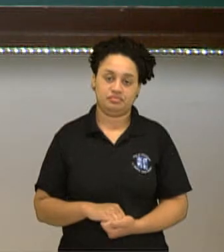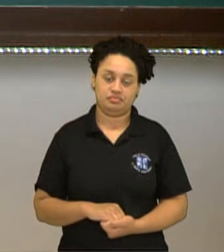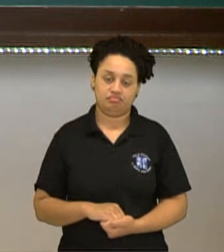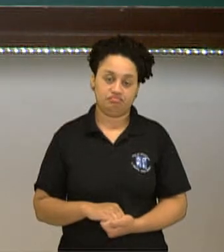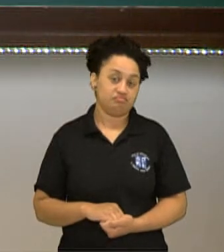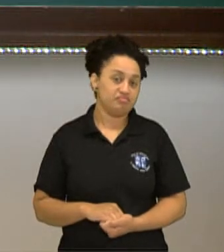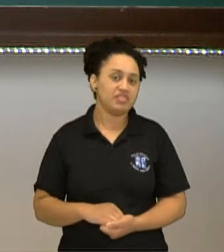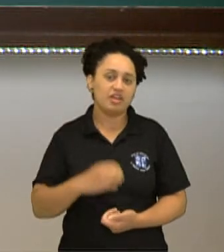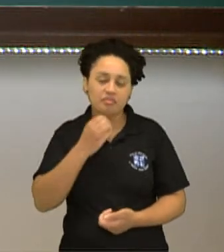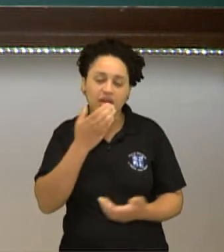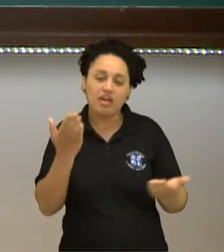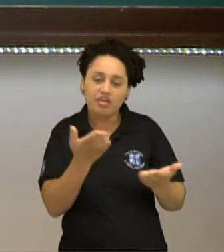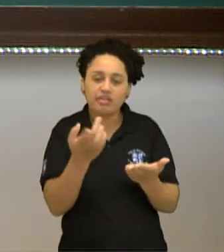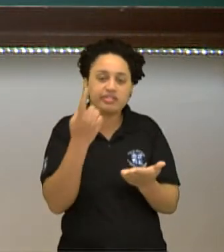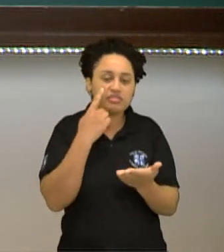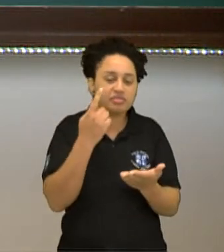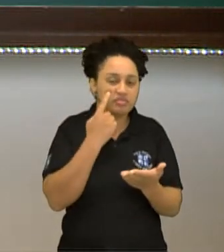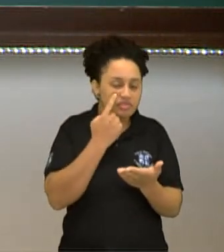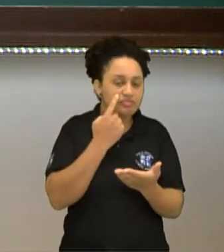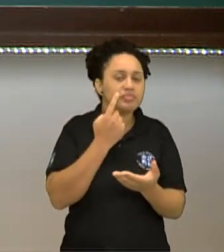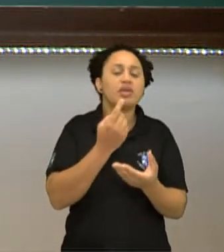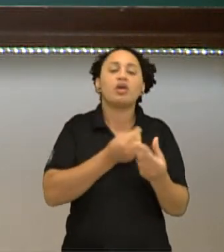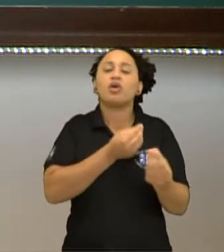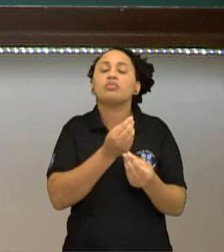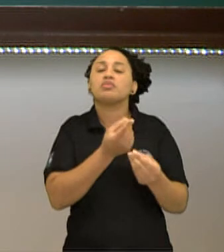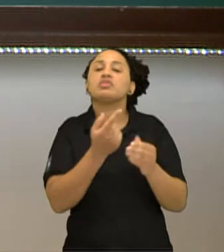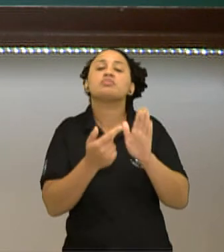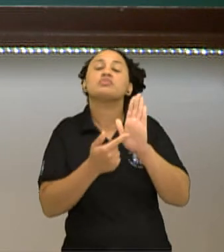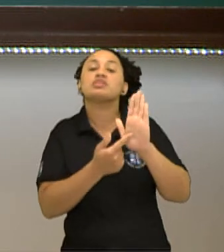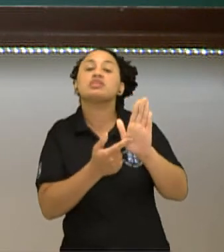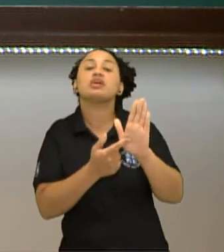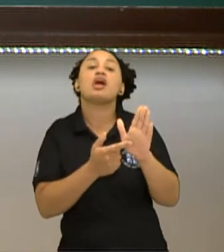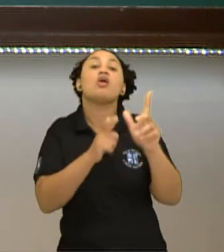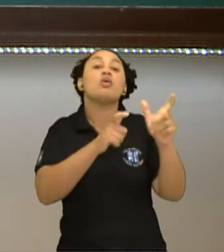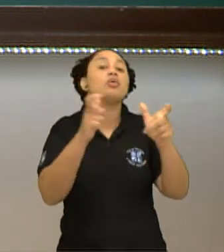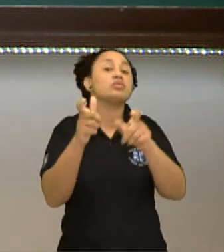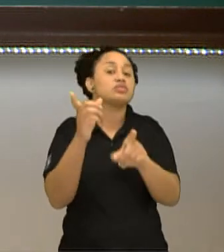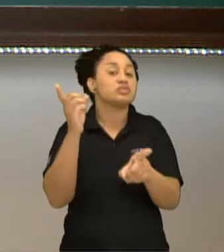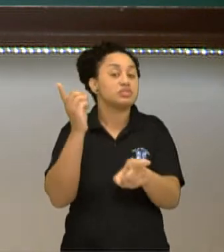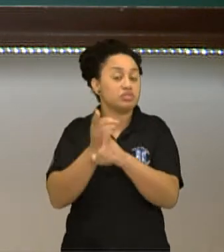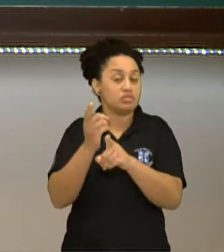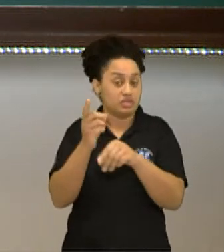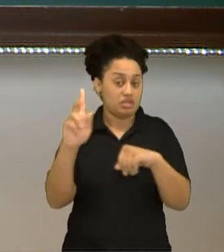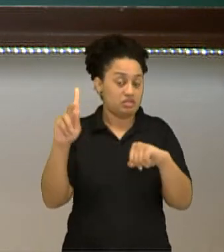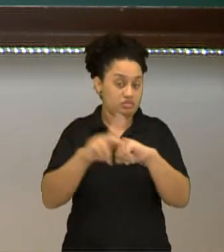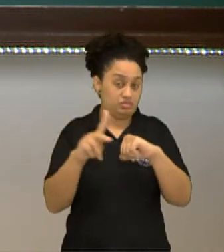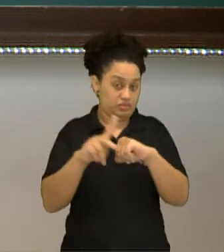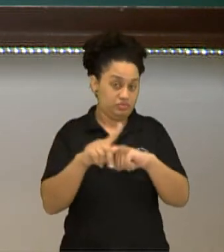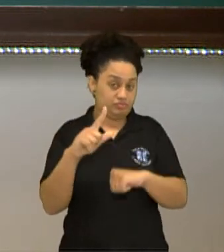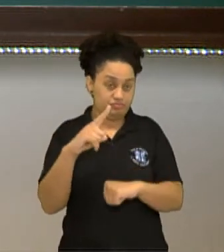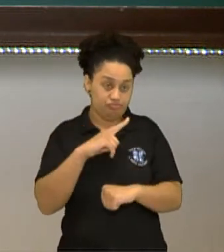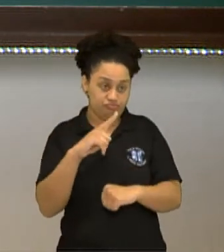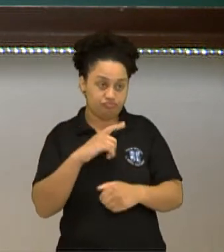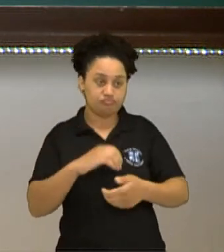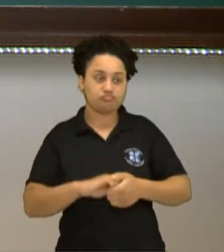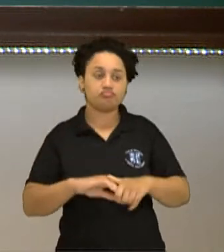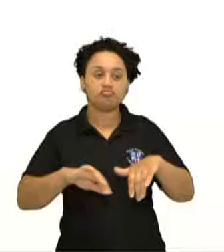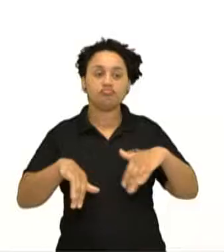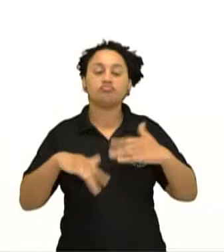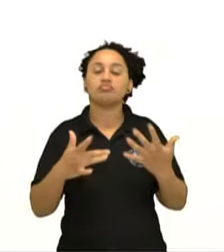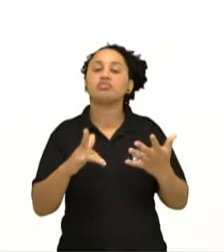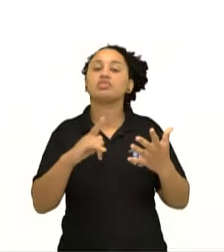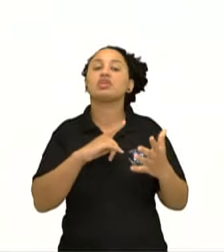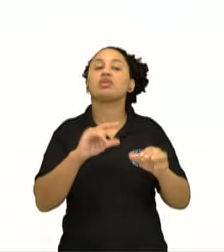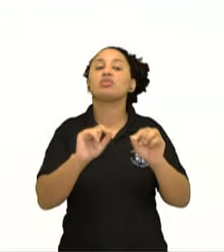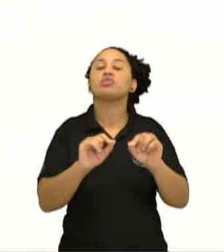Muy bien. A ver, como que vocês aí sinalizaram, onde vocês encontraram os pronomes possessivos? Então, eles estão